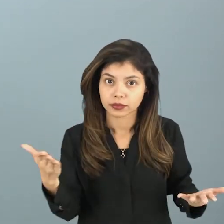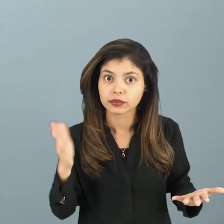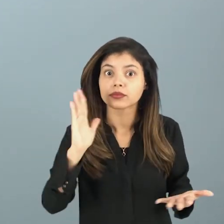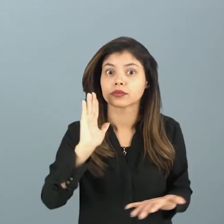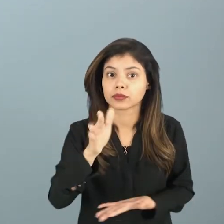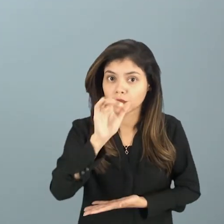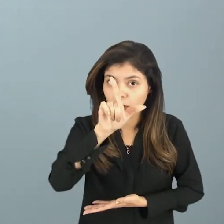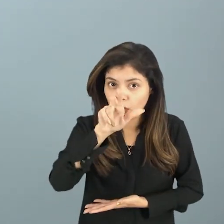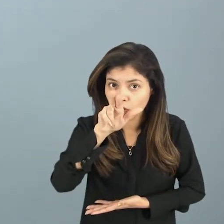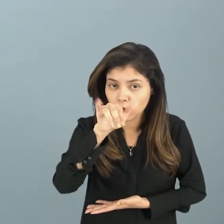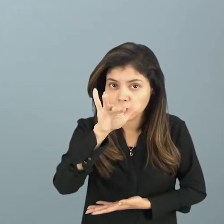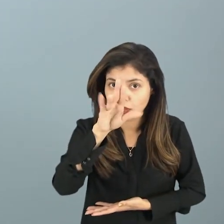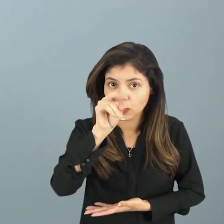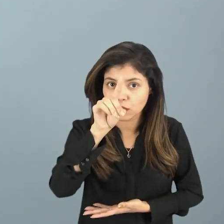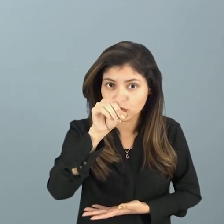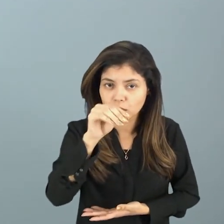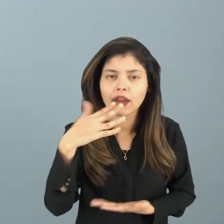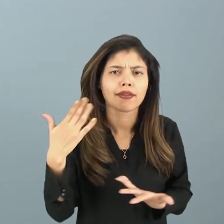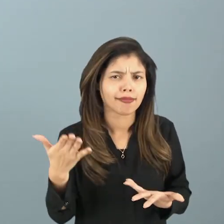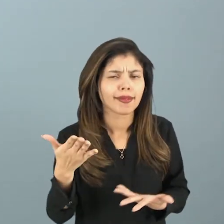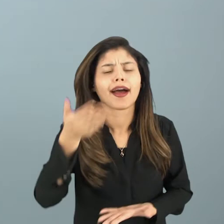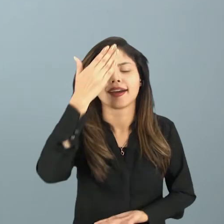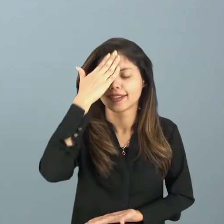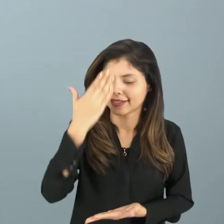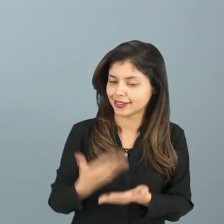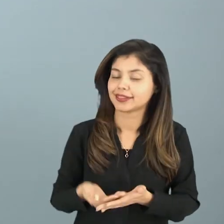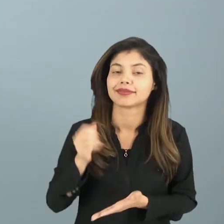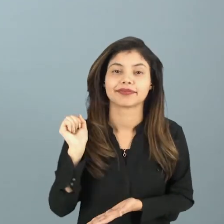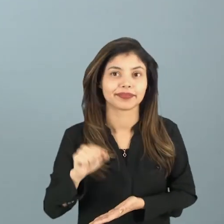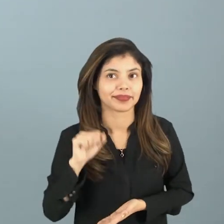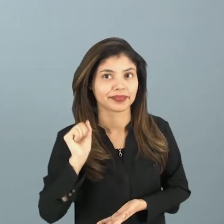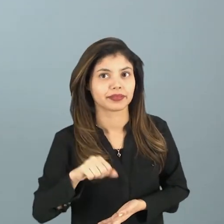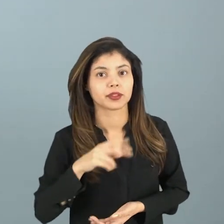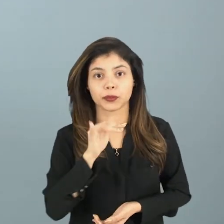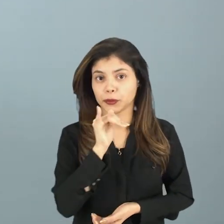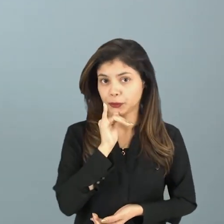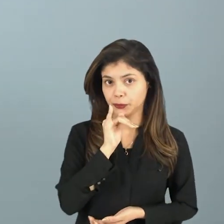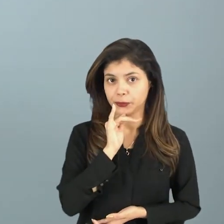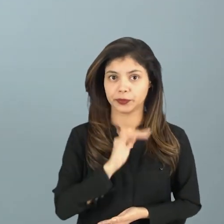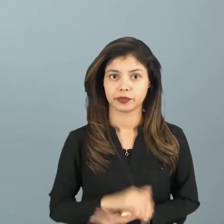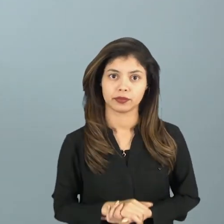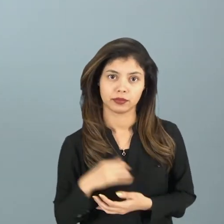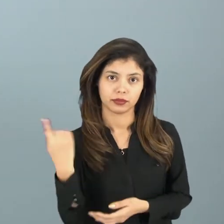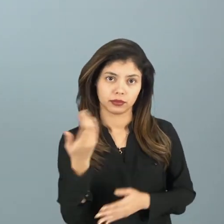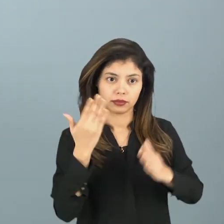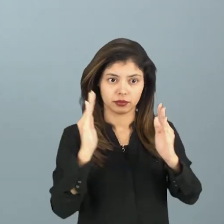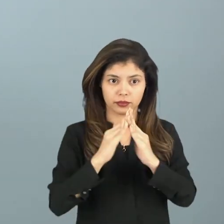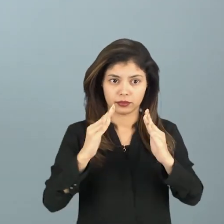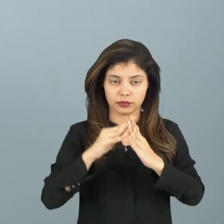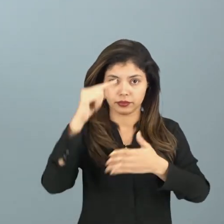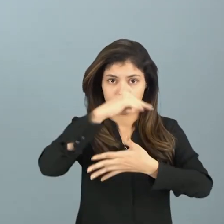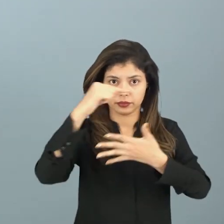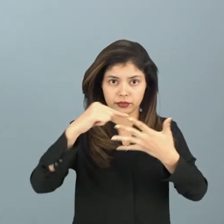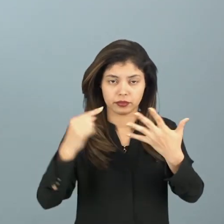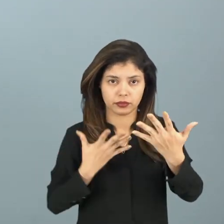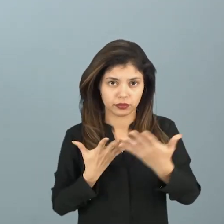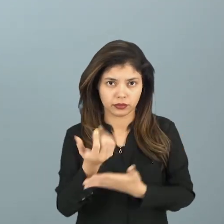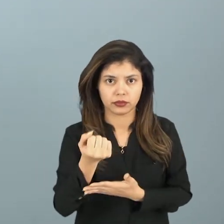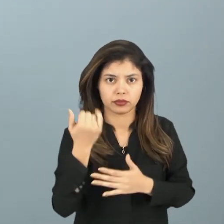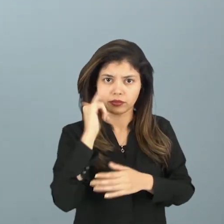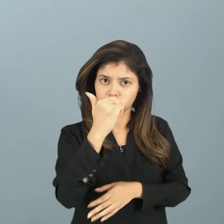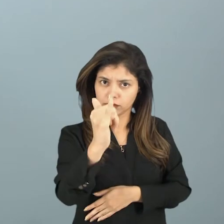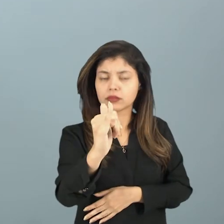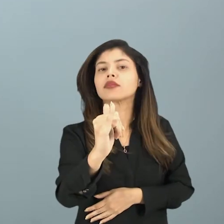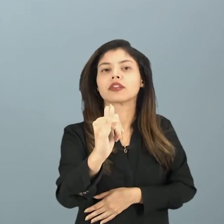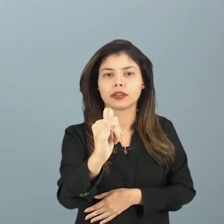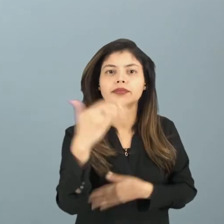objeto luminoso? Eu acredito que sim. Por exemplo, na nossa casa tem vários, a gente recebe energia